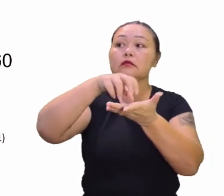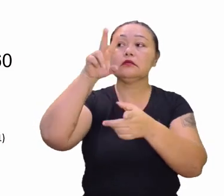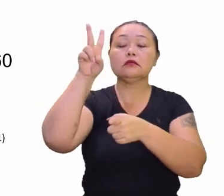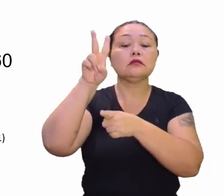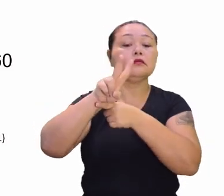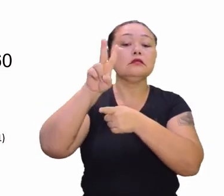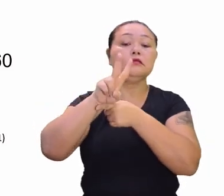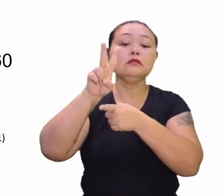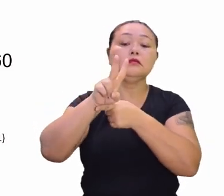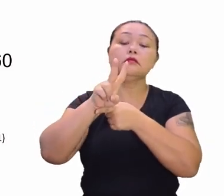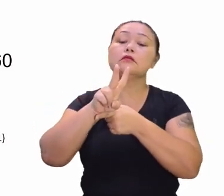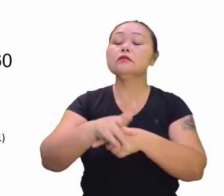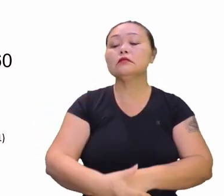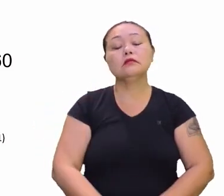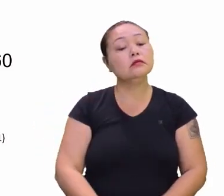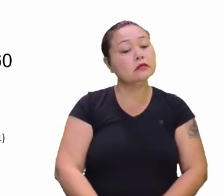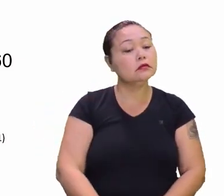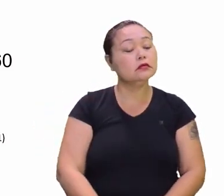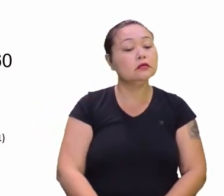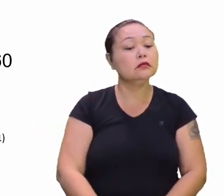unidades de conservação,